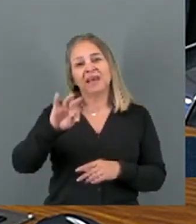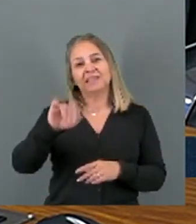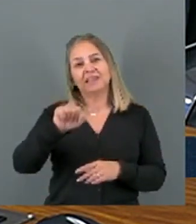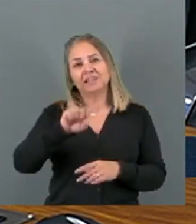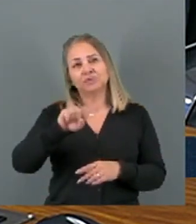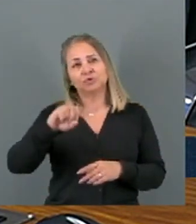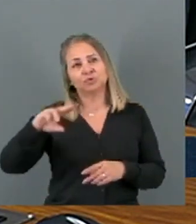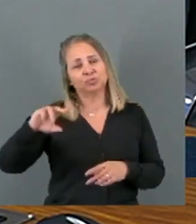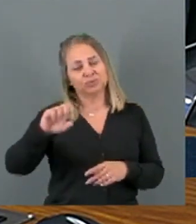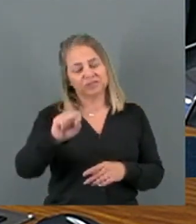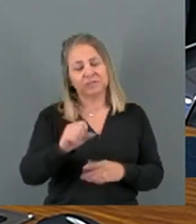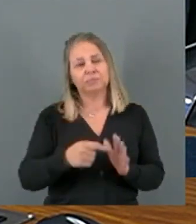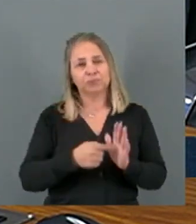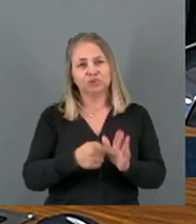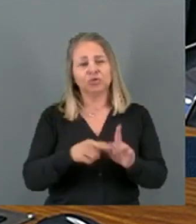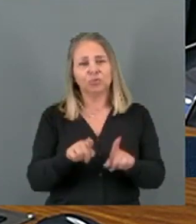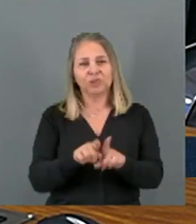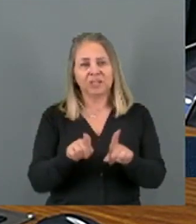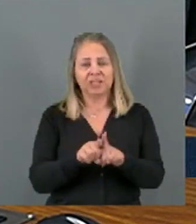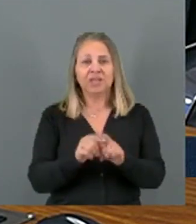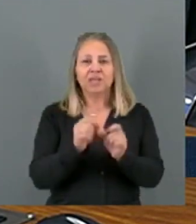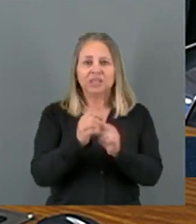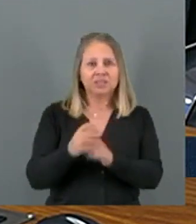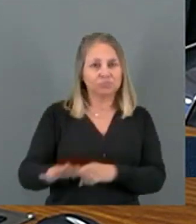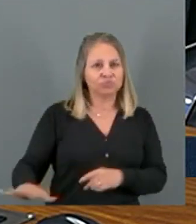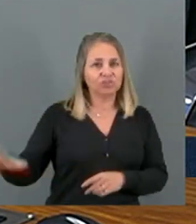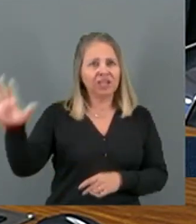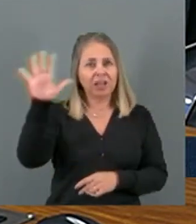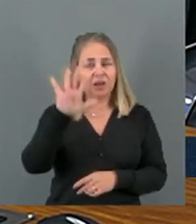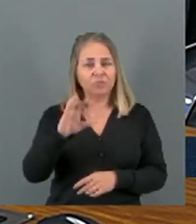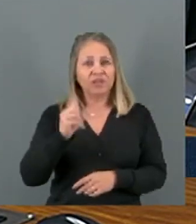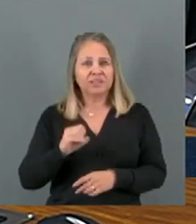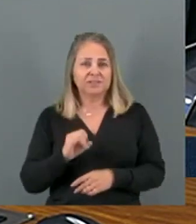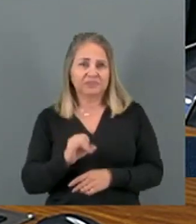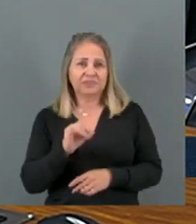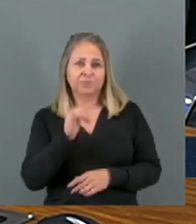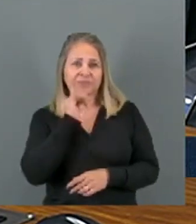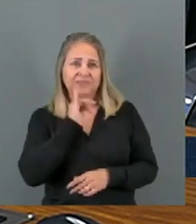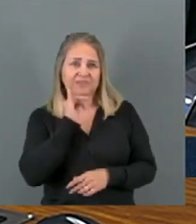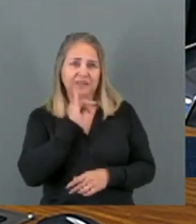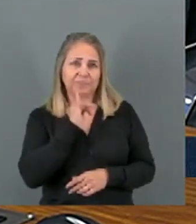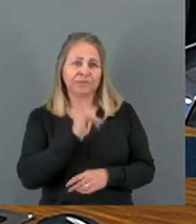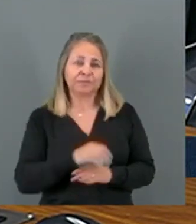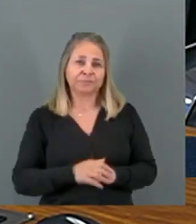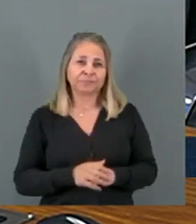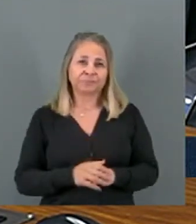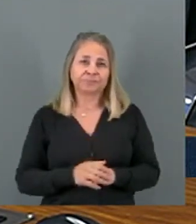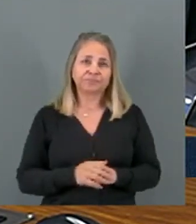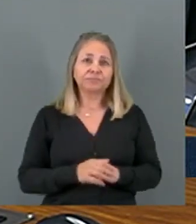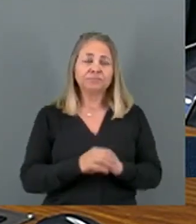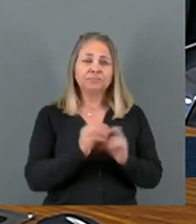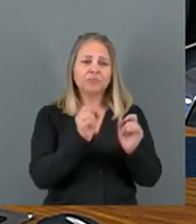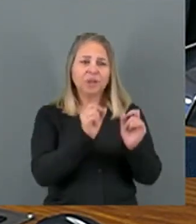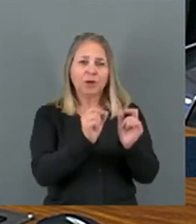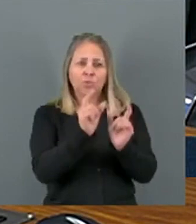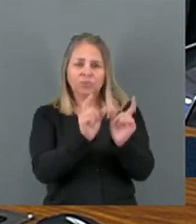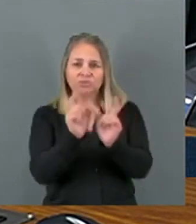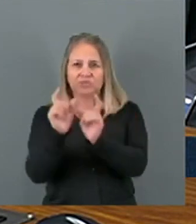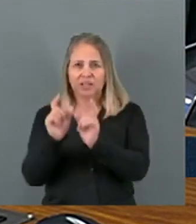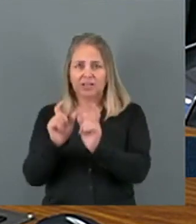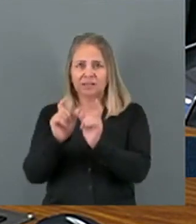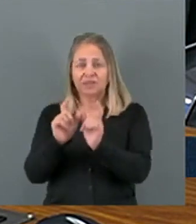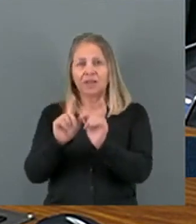está mostrando? De um modo geral, se nós formos quando o quadrado está branquinho é porque não houve nenhuma alteração. E quanto